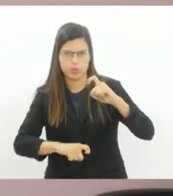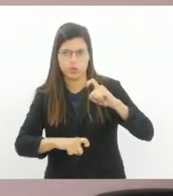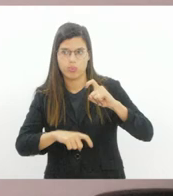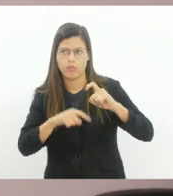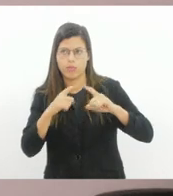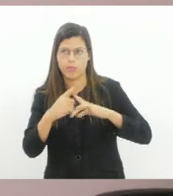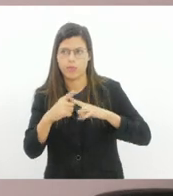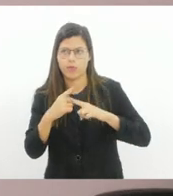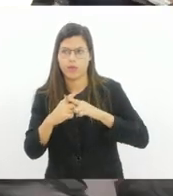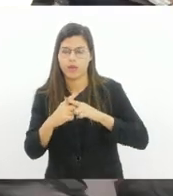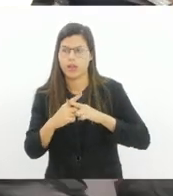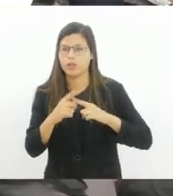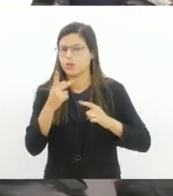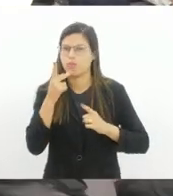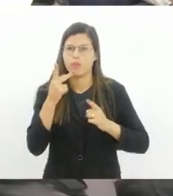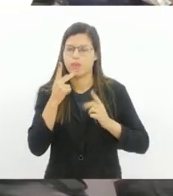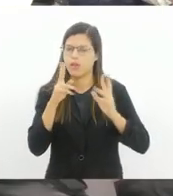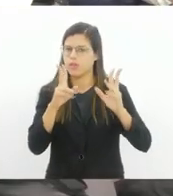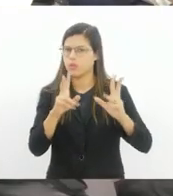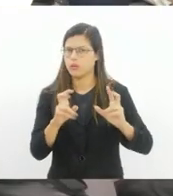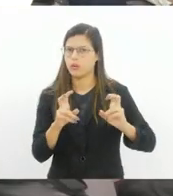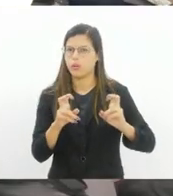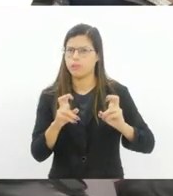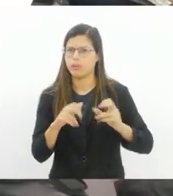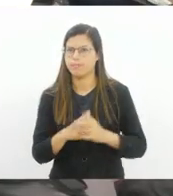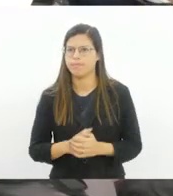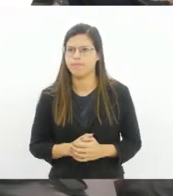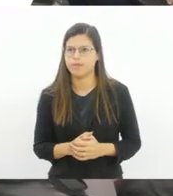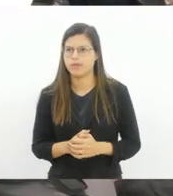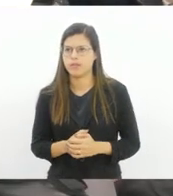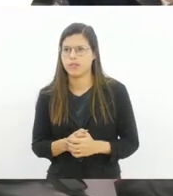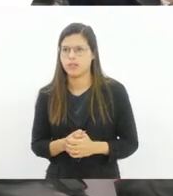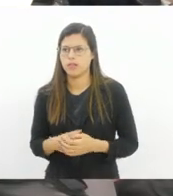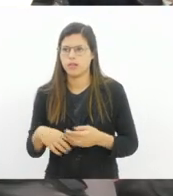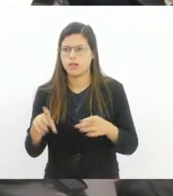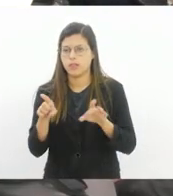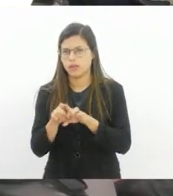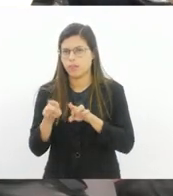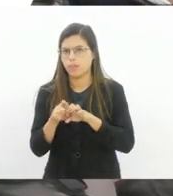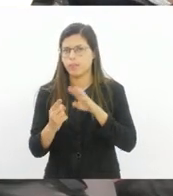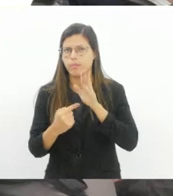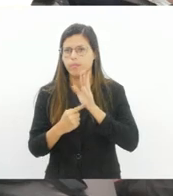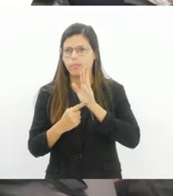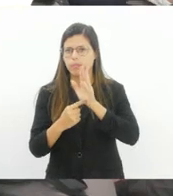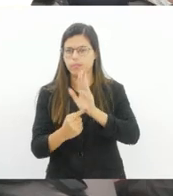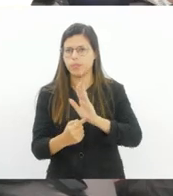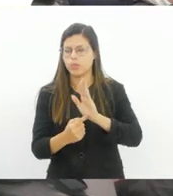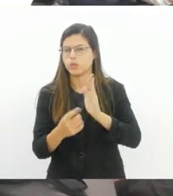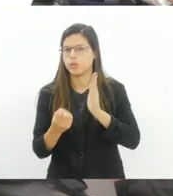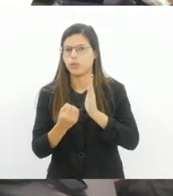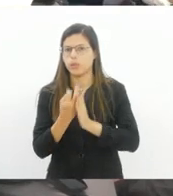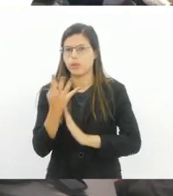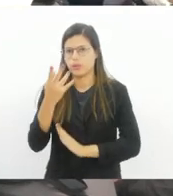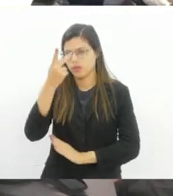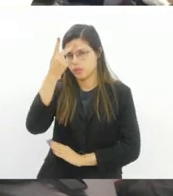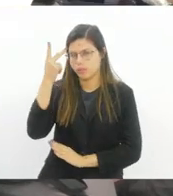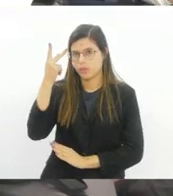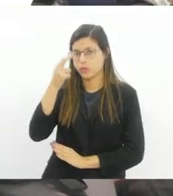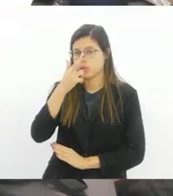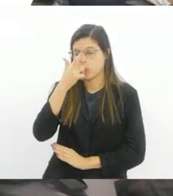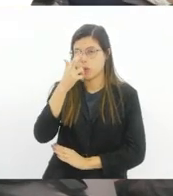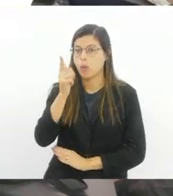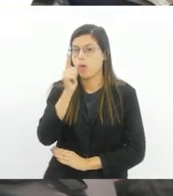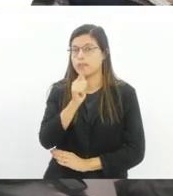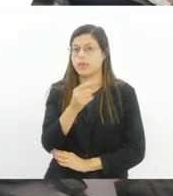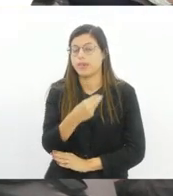casos, embora a gente não fale muito sobre eles, eles também revelam uma quantidade de pessoas que são sobreviventes